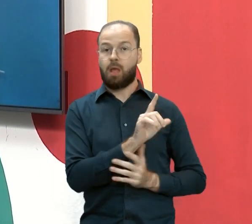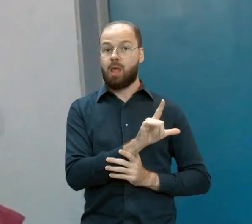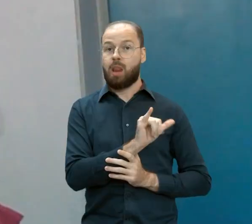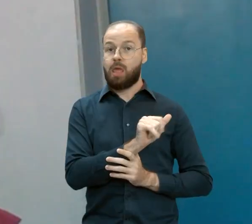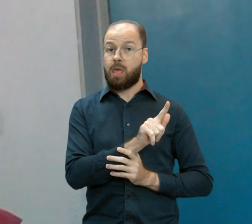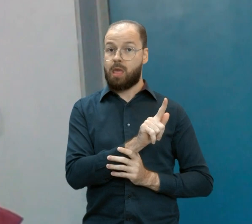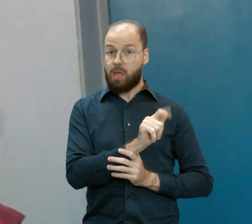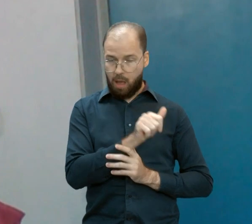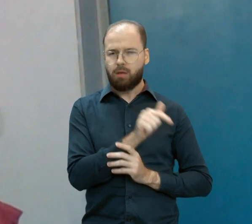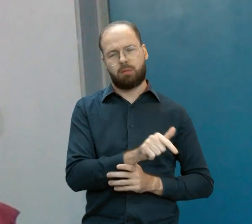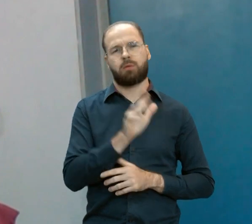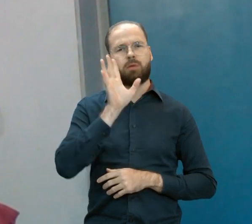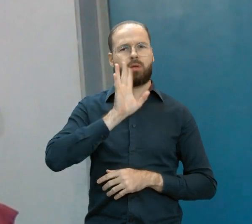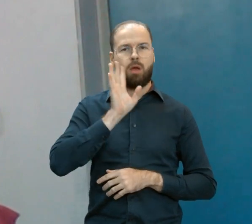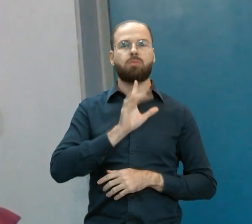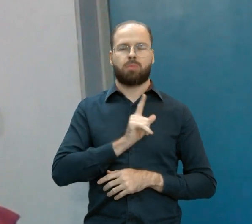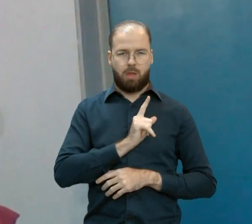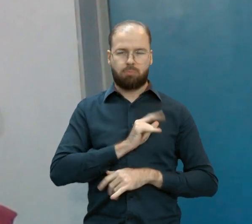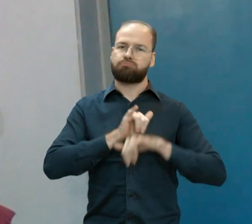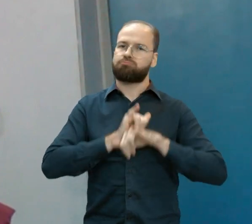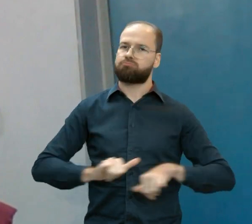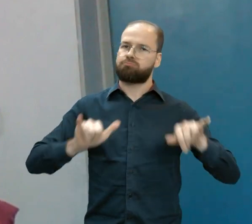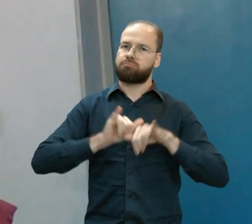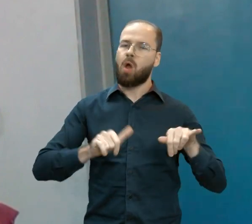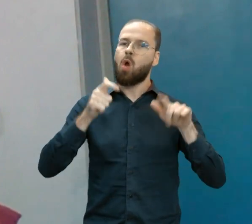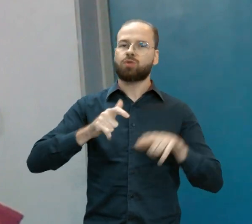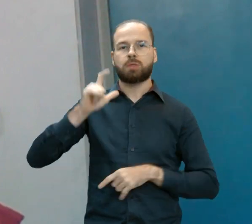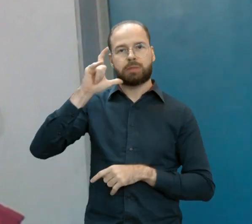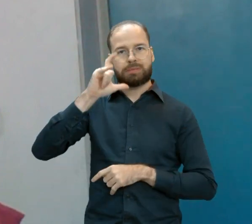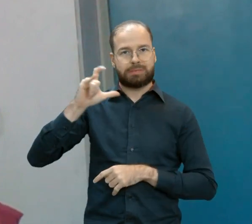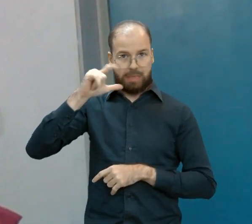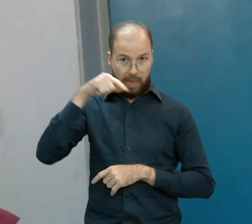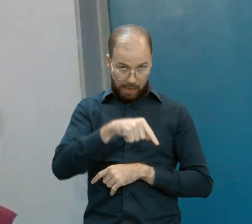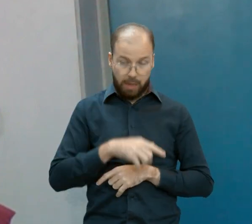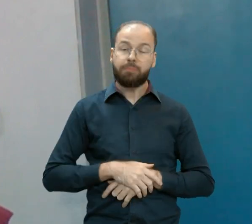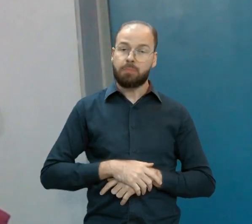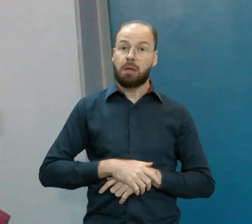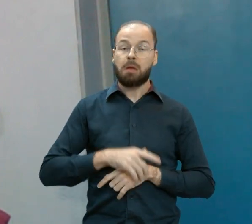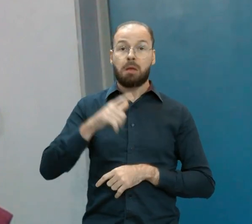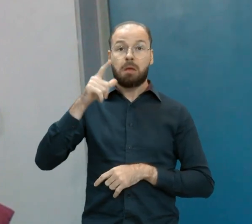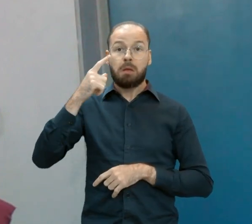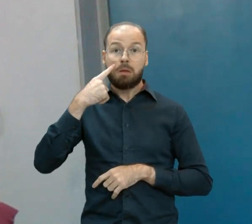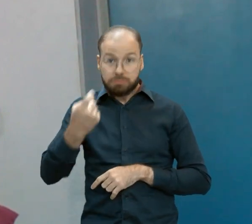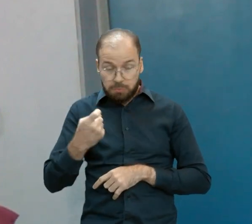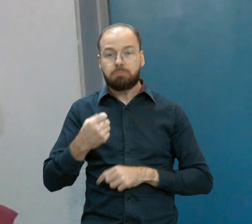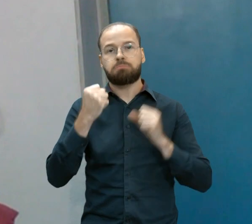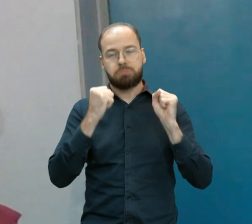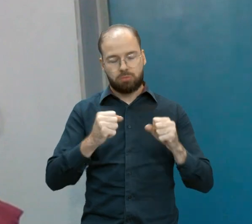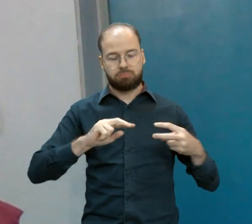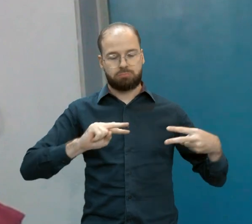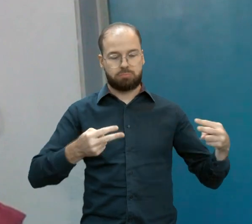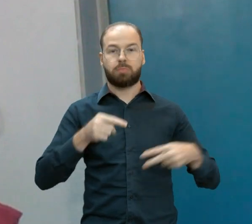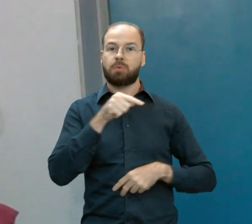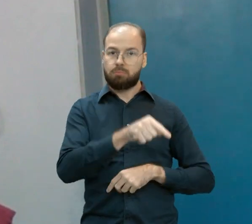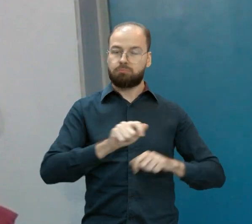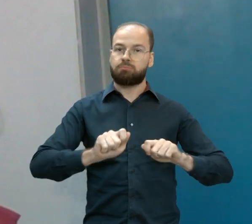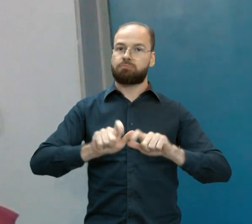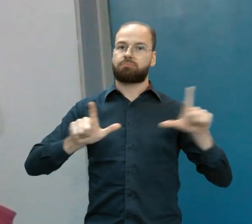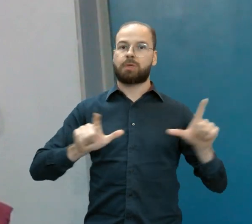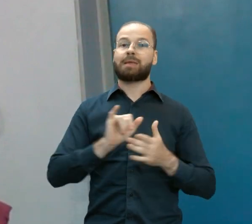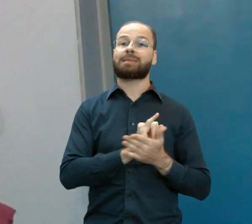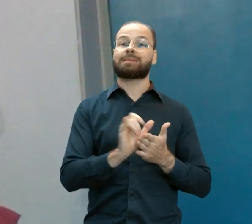pelo Instagram da Liga. Então, as pessoas que têm interesse, é só acessar o link de inscrição e se inscrever. É aberto